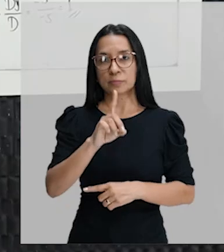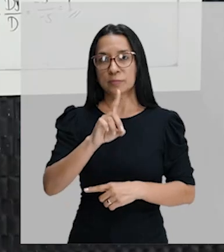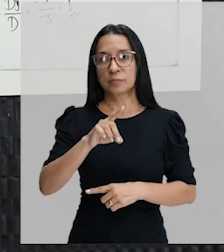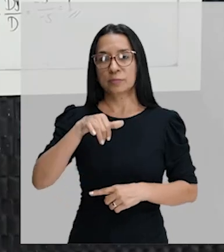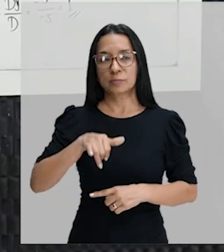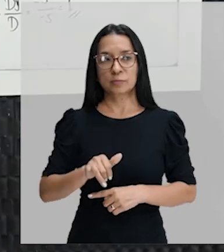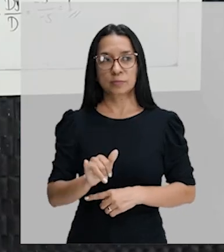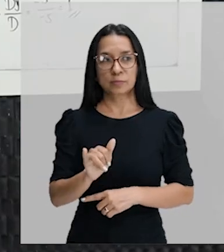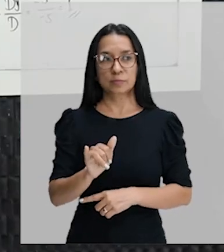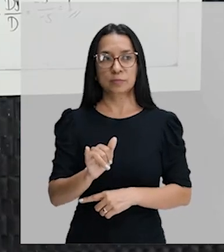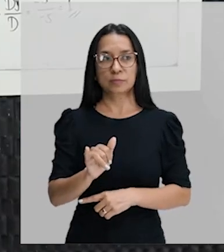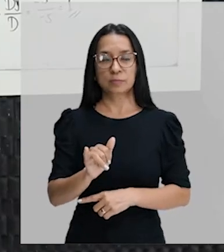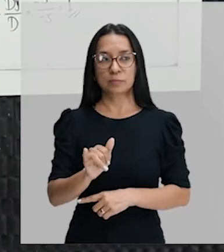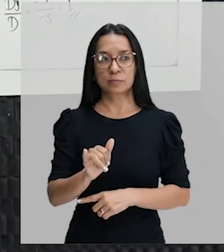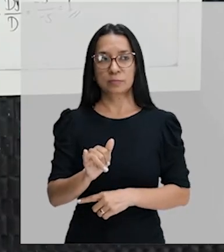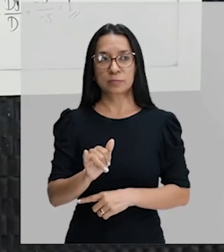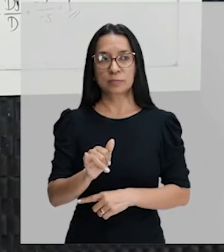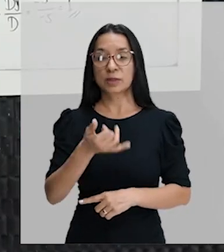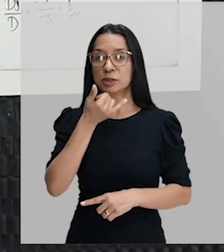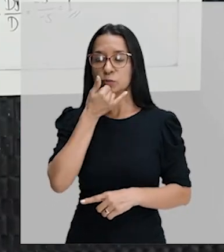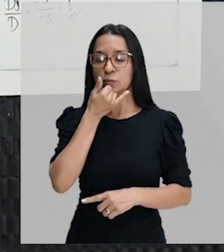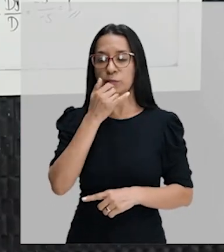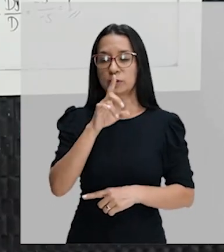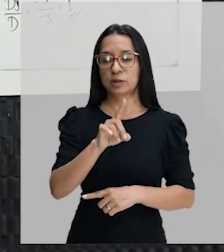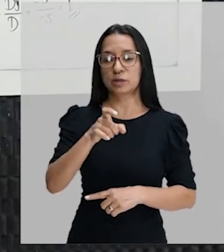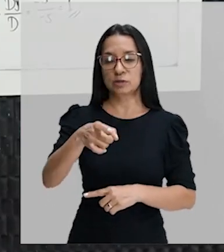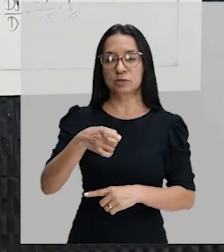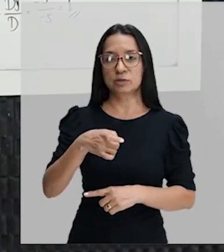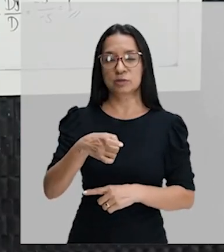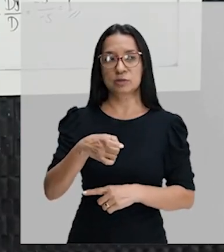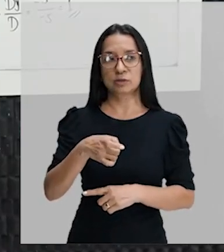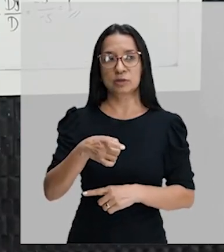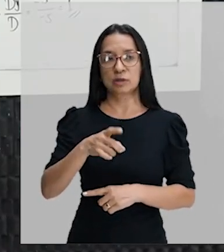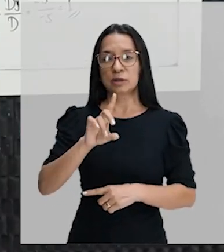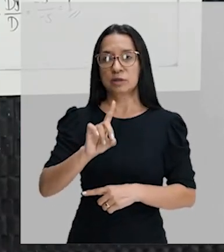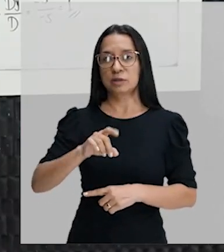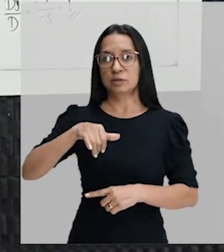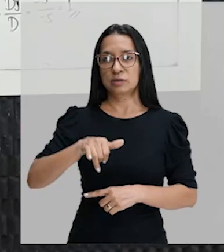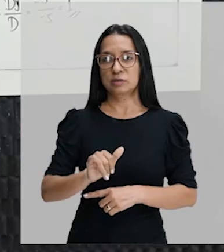dx. Vamos montar aqui o dy.